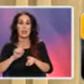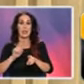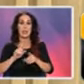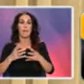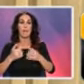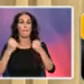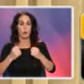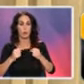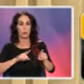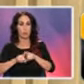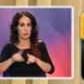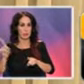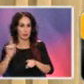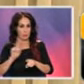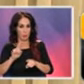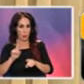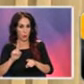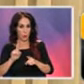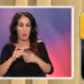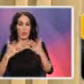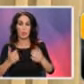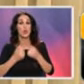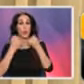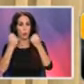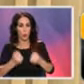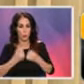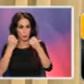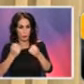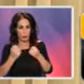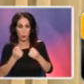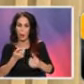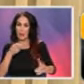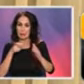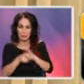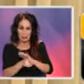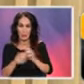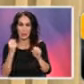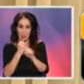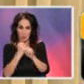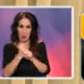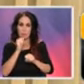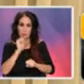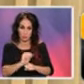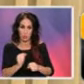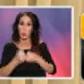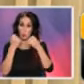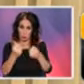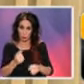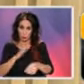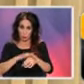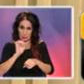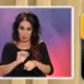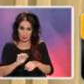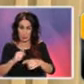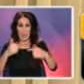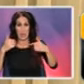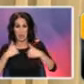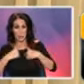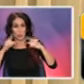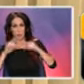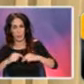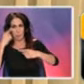forças políticas inviabilizado a sua entrada em funções. Tive também